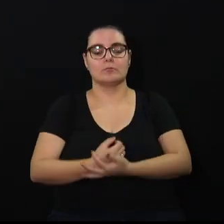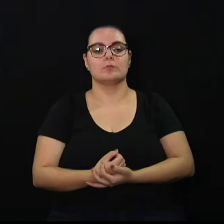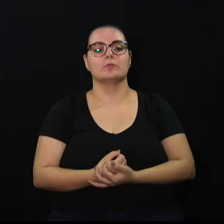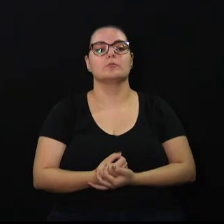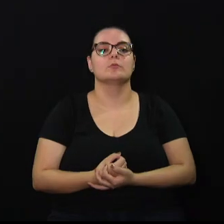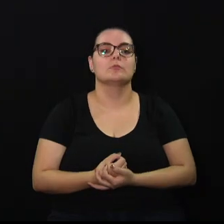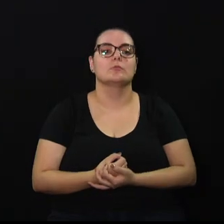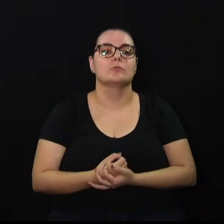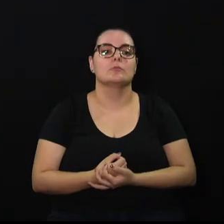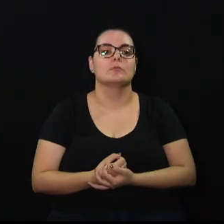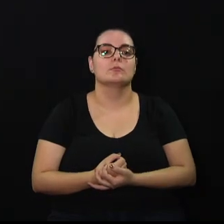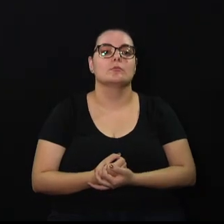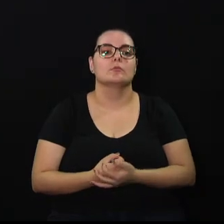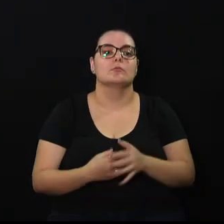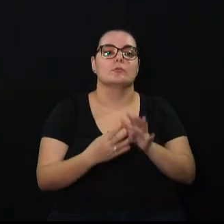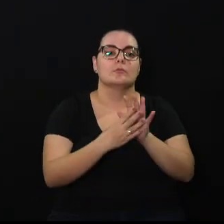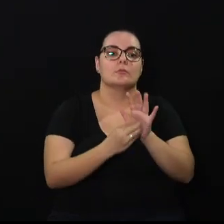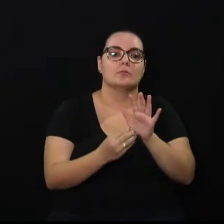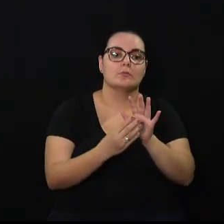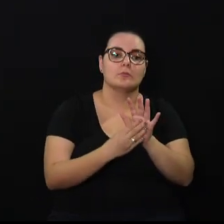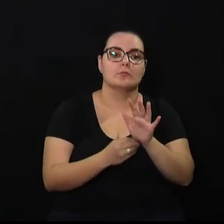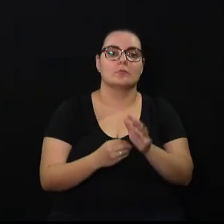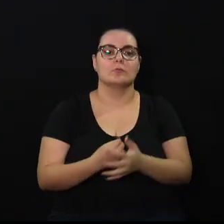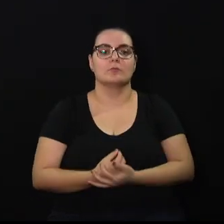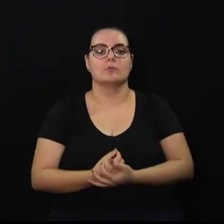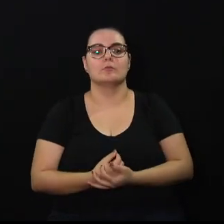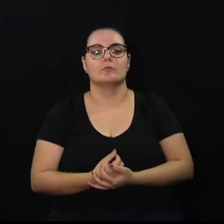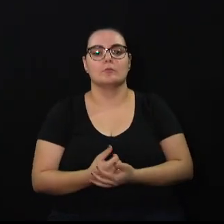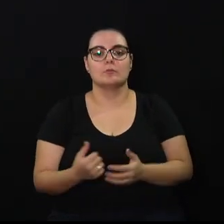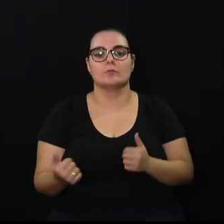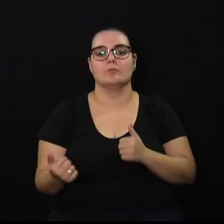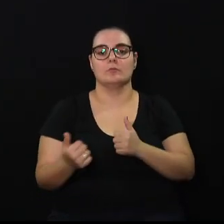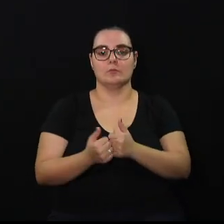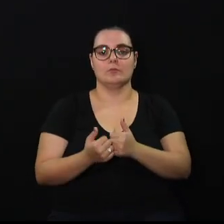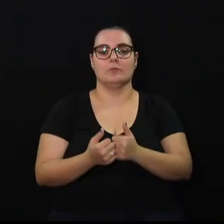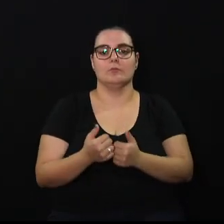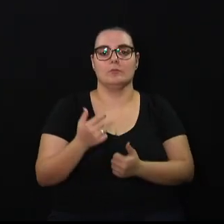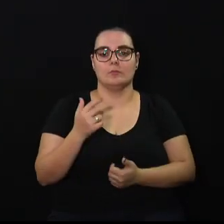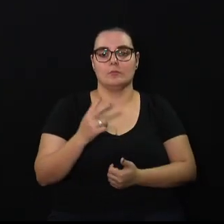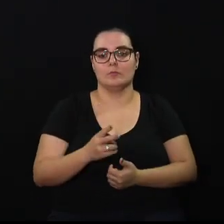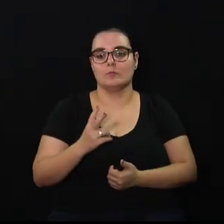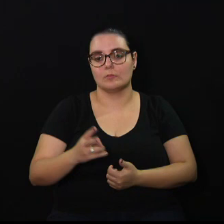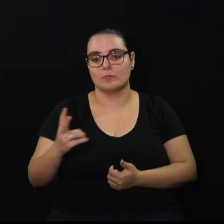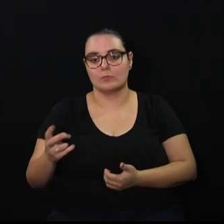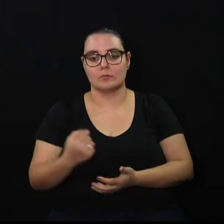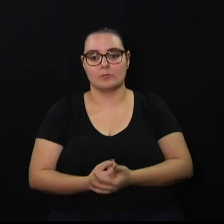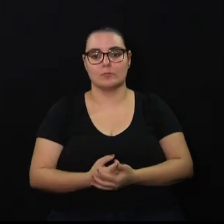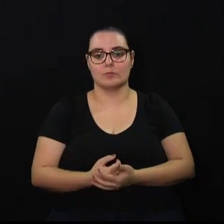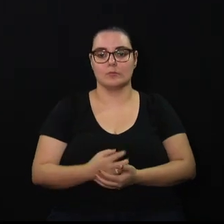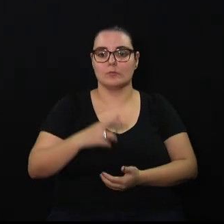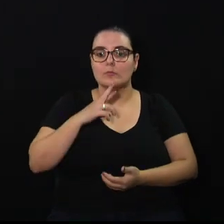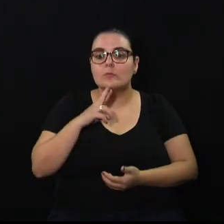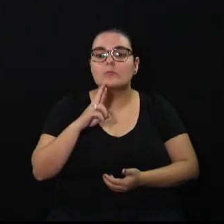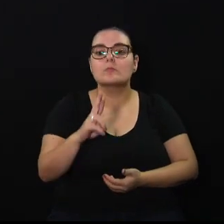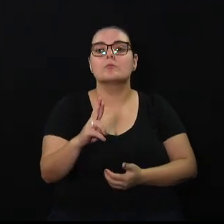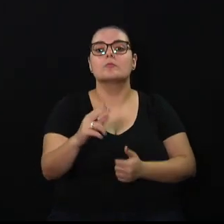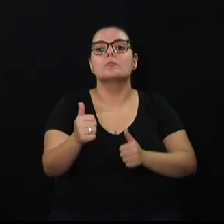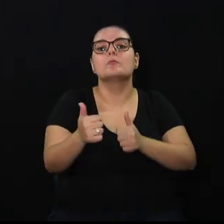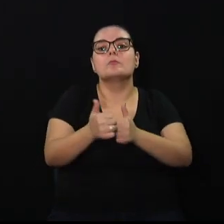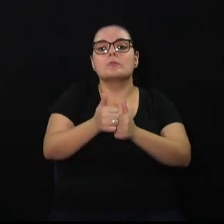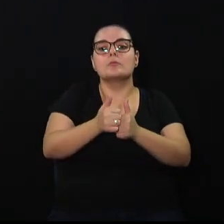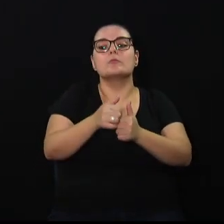então modelagem então por aproximações sucessivas ou seja a cada resposta próxima da ideal